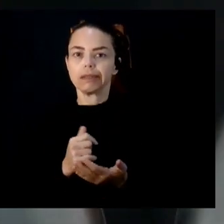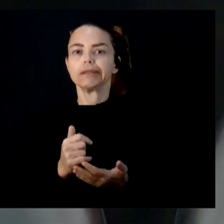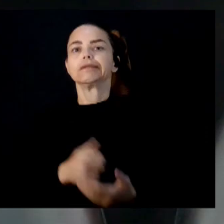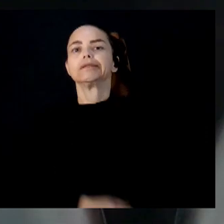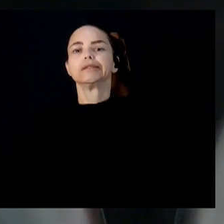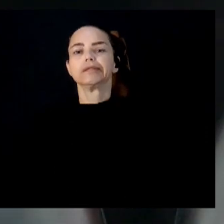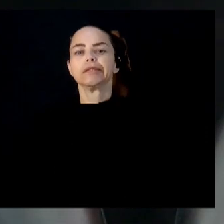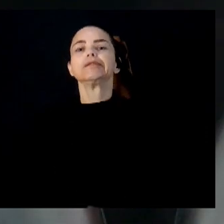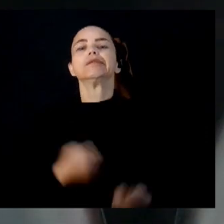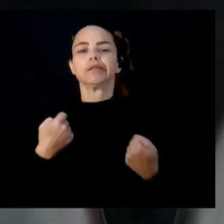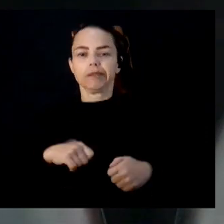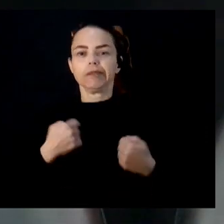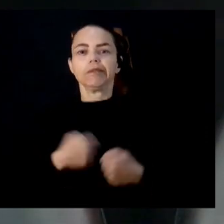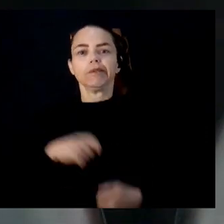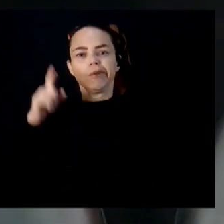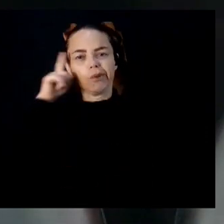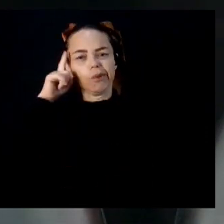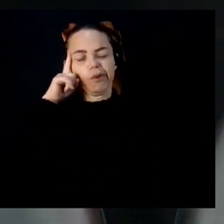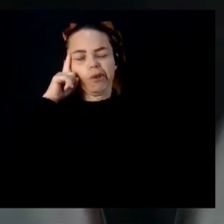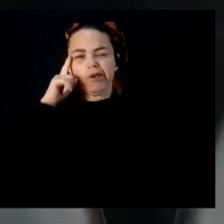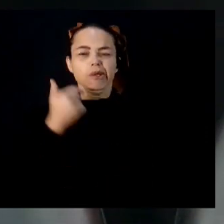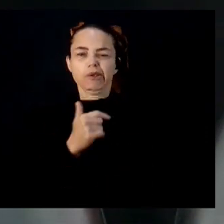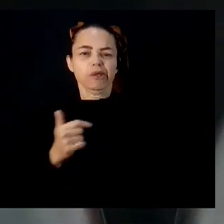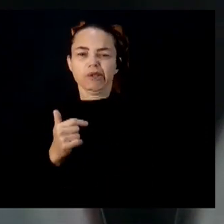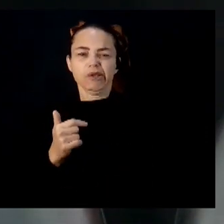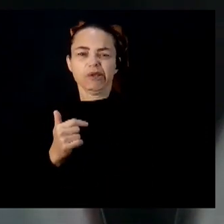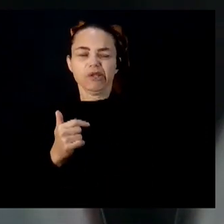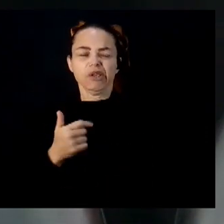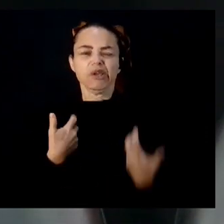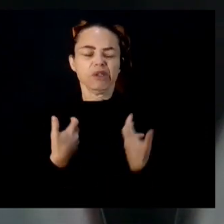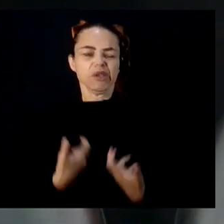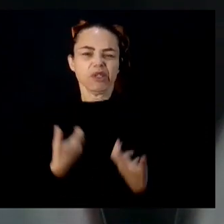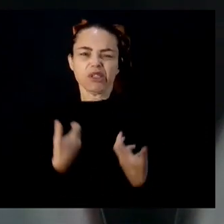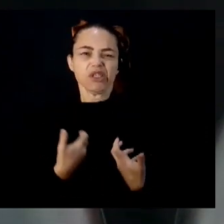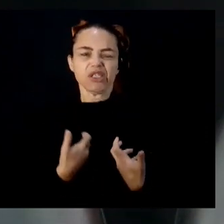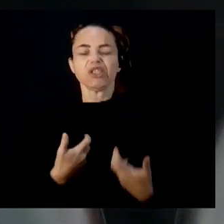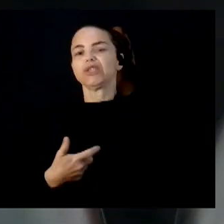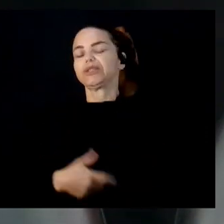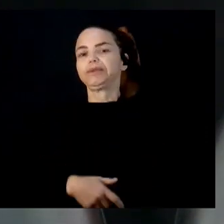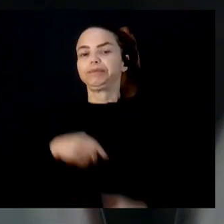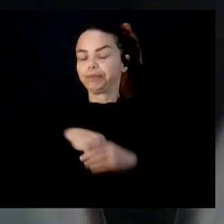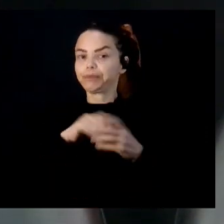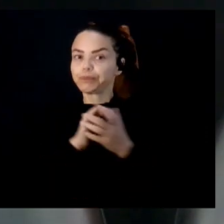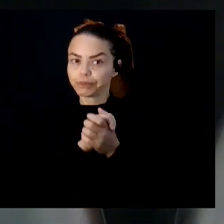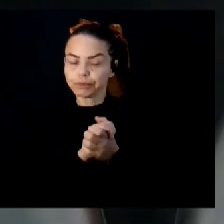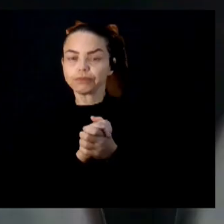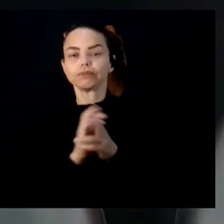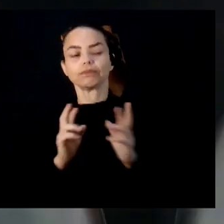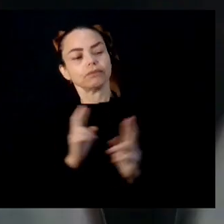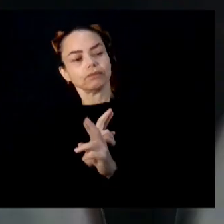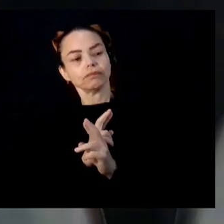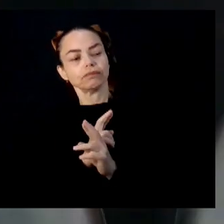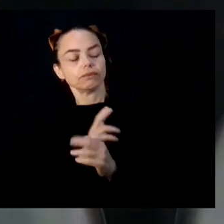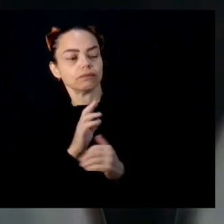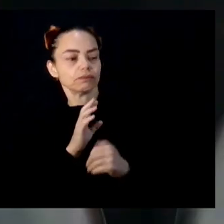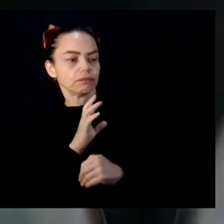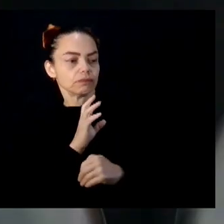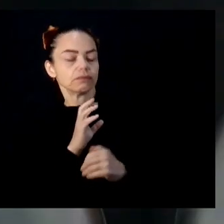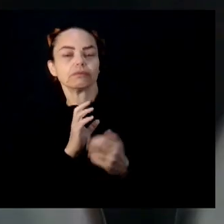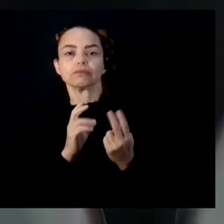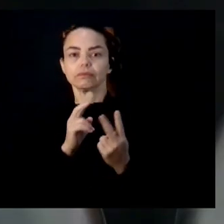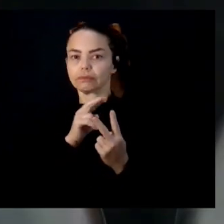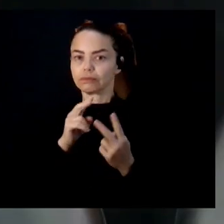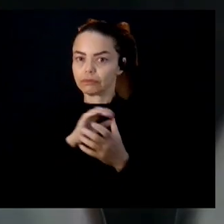uma rotina. Uma vida sem rotina é totalmente cansativa. Mas dentro dos casamentos, da relação afetiva, a gente precisa pensar em